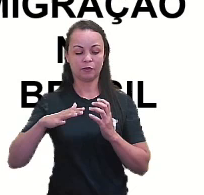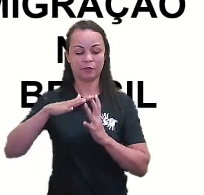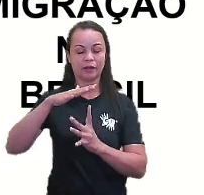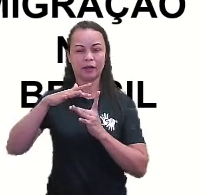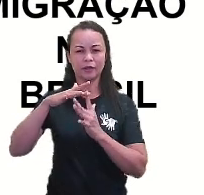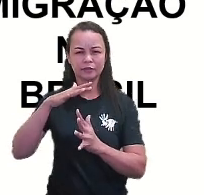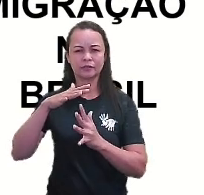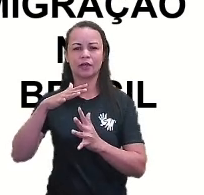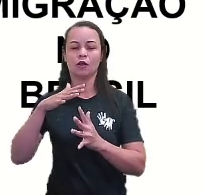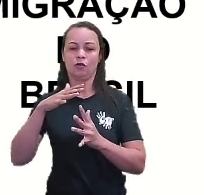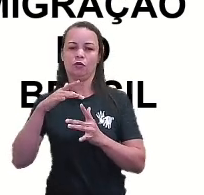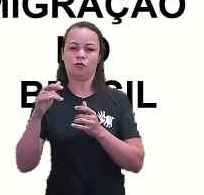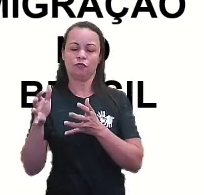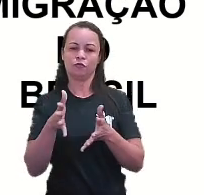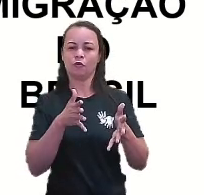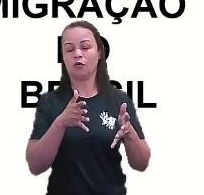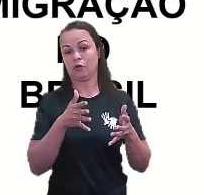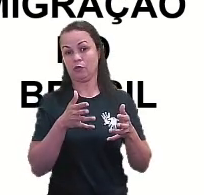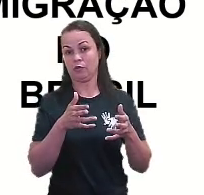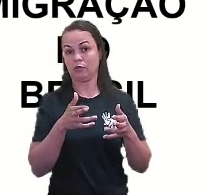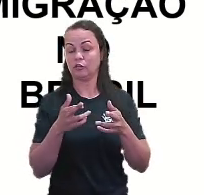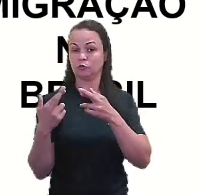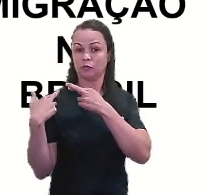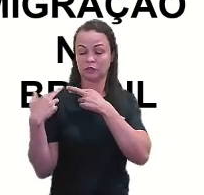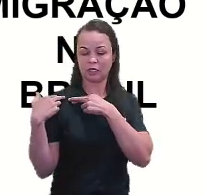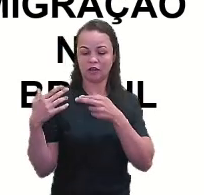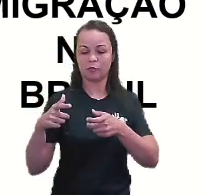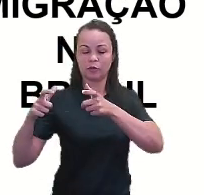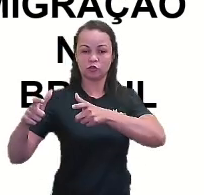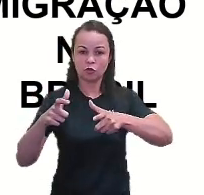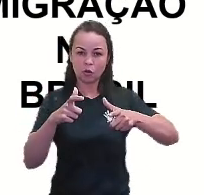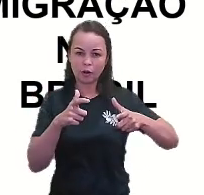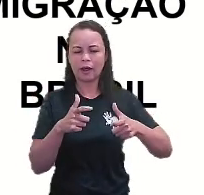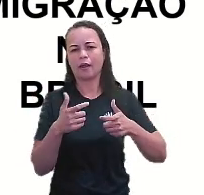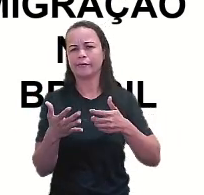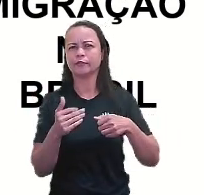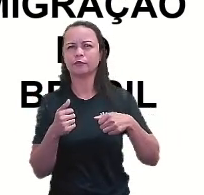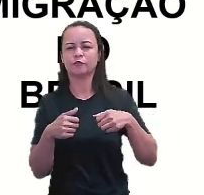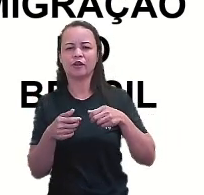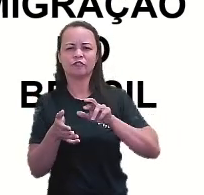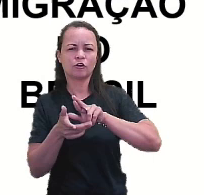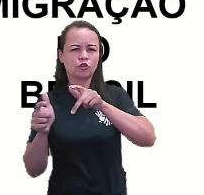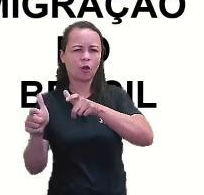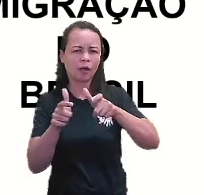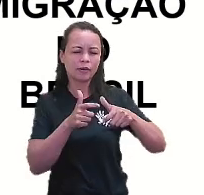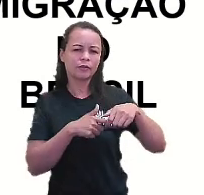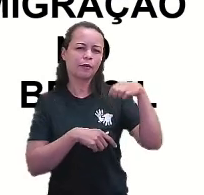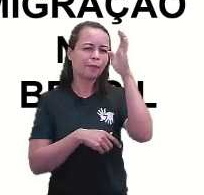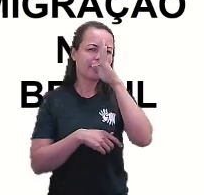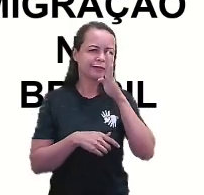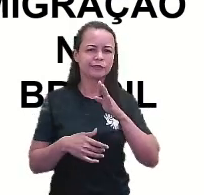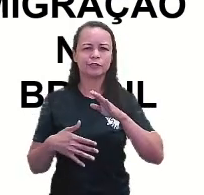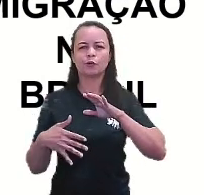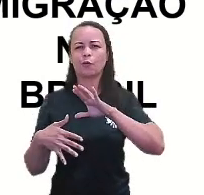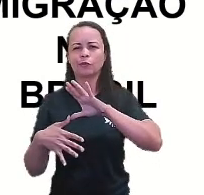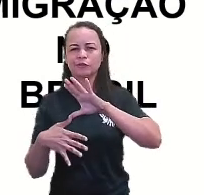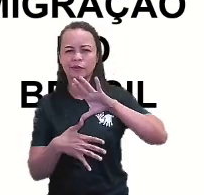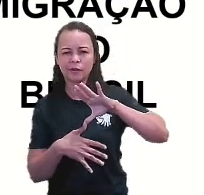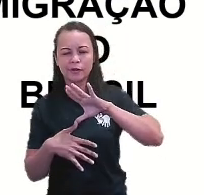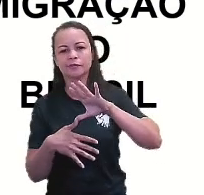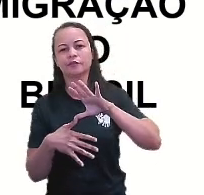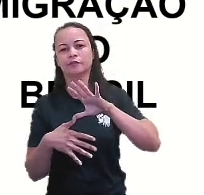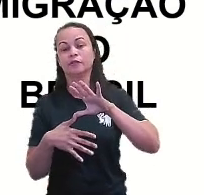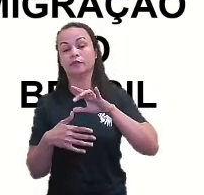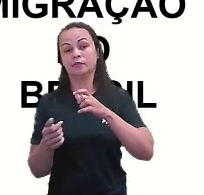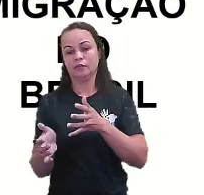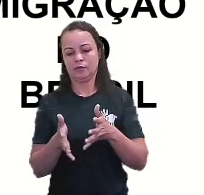pelo povoamento e desenvolvimento de várias localidades. Isso a gente pode citar o Brasil, o continente americano. Então, a questão